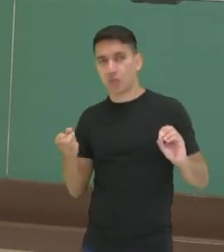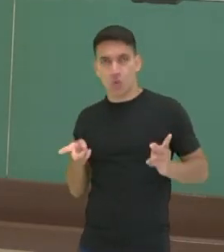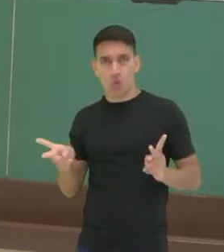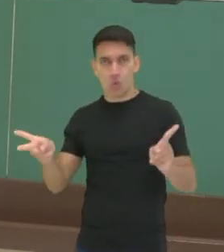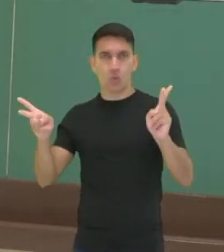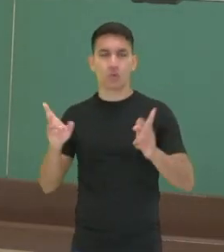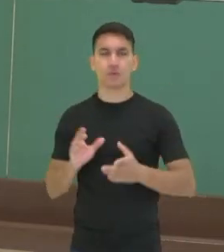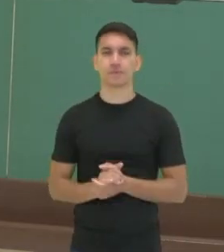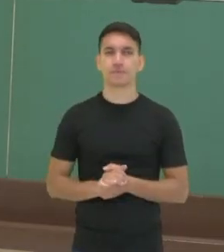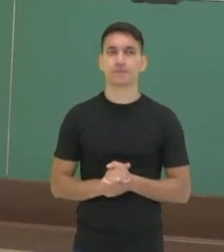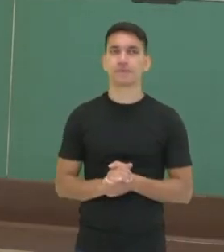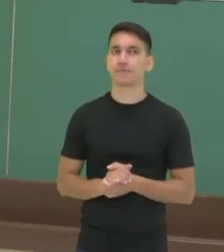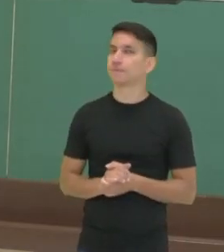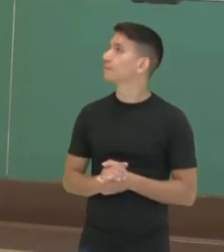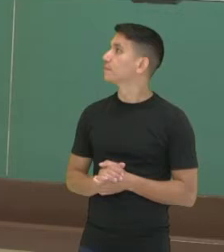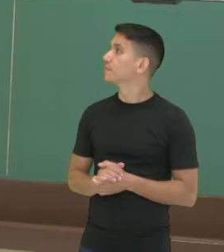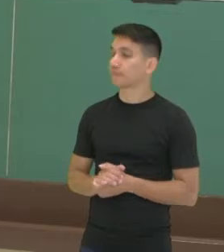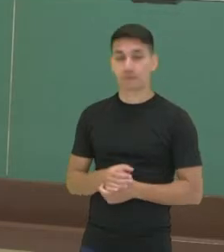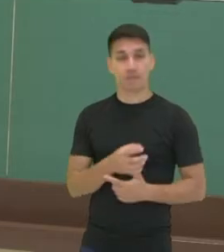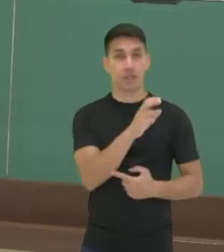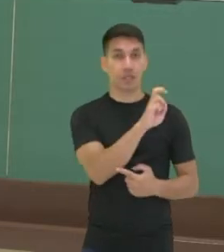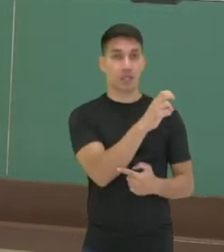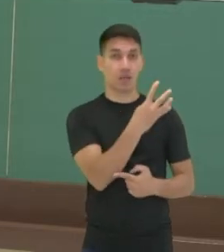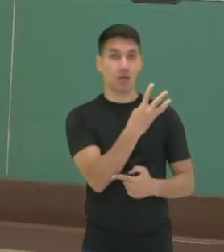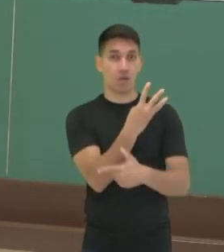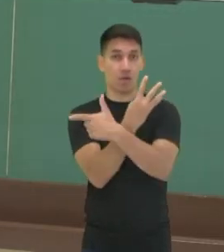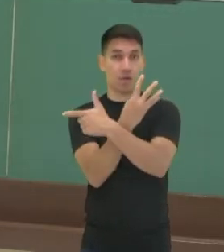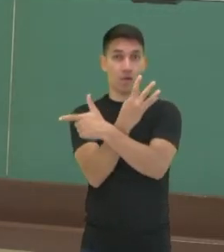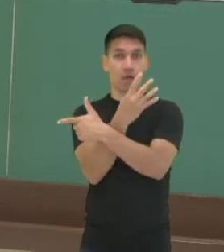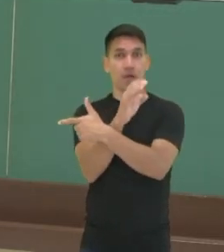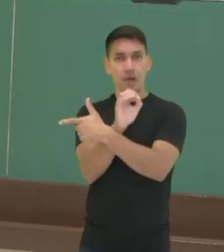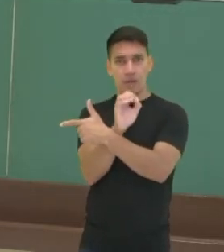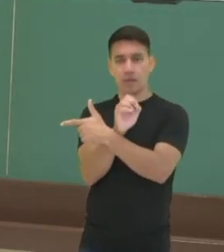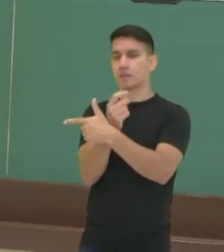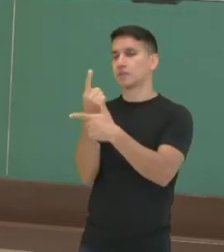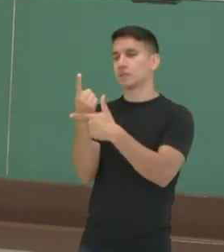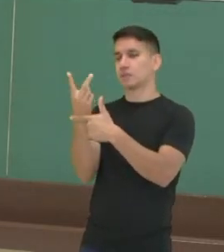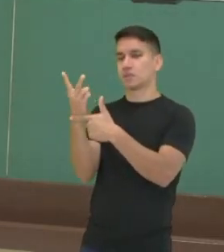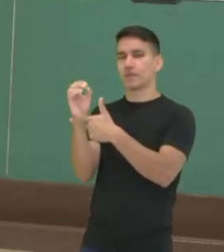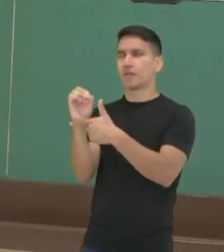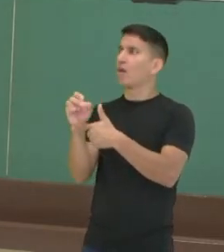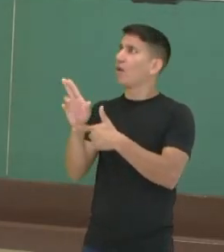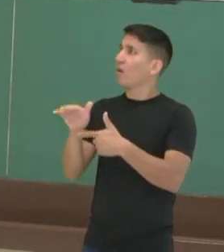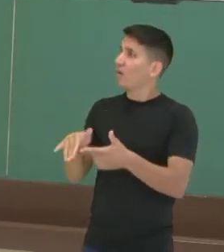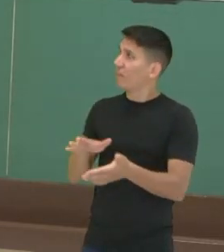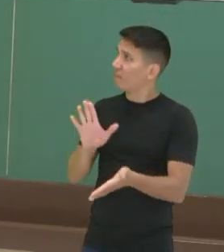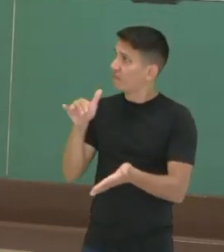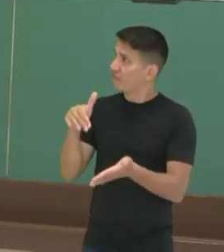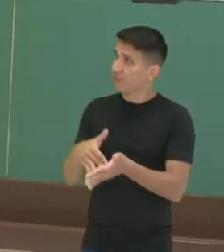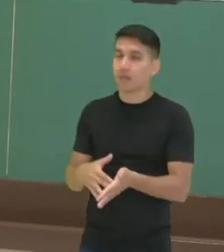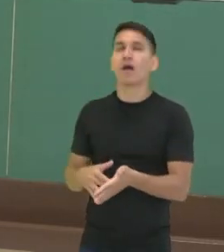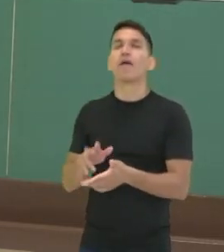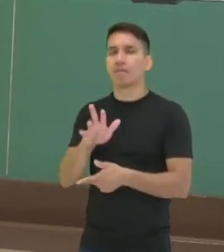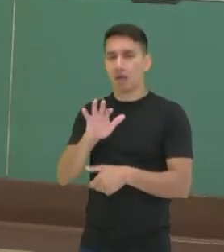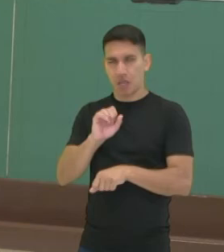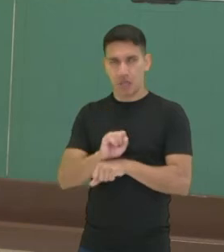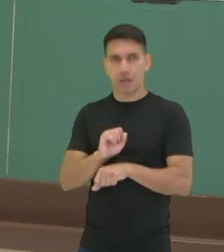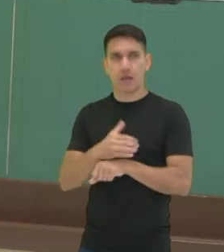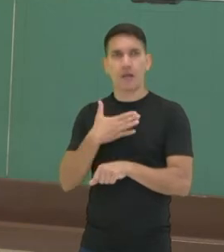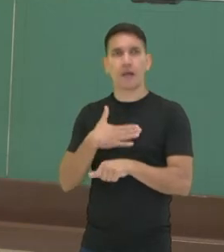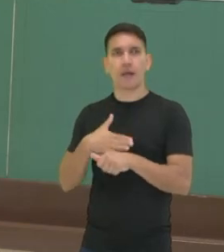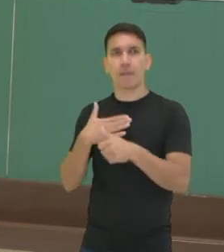divisão. 540 por 120. Ah, mas não vai ter fim essa divisão? Vai sim, olha só. Agora multiplica por 4, que